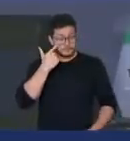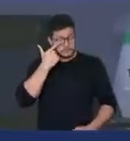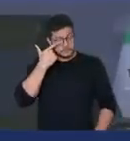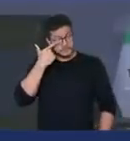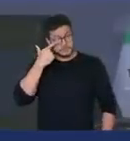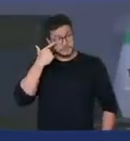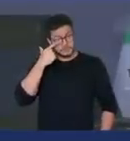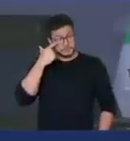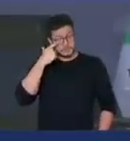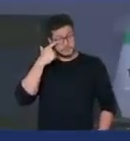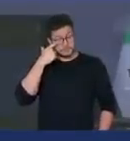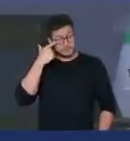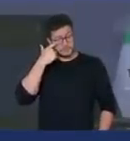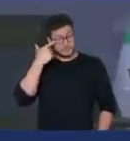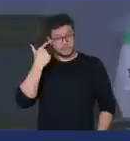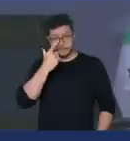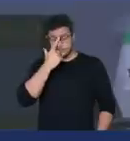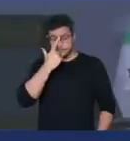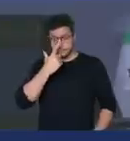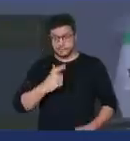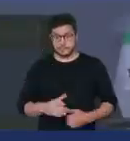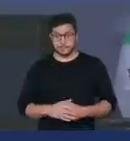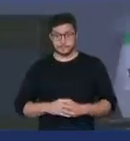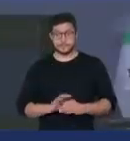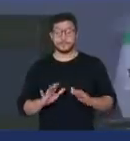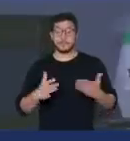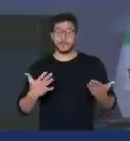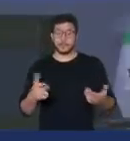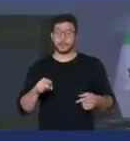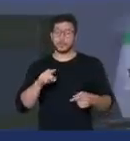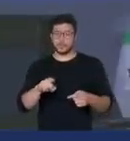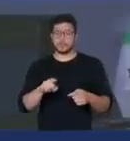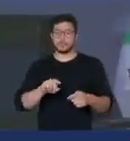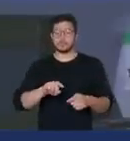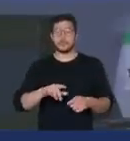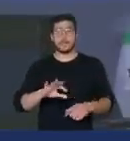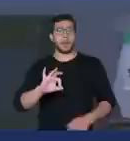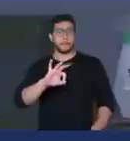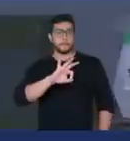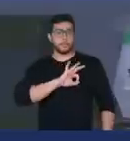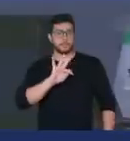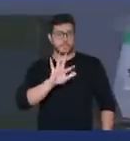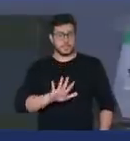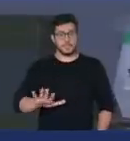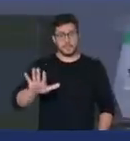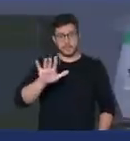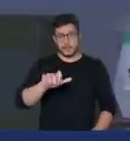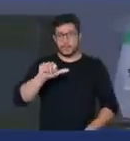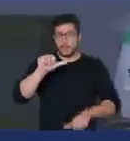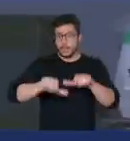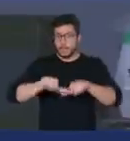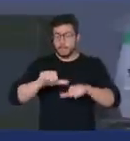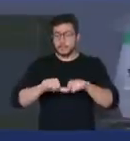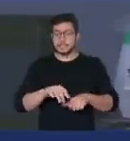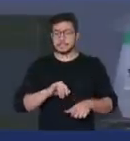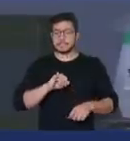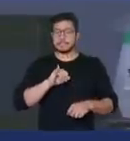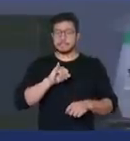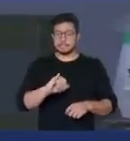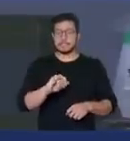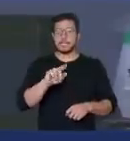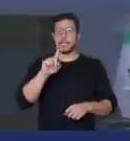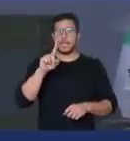pelo Wi-Fi aqui da Câmara. Isso vai ser apurado pela Polícia Federal. Se foi intencional algum problema